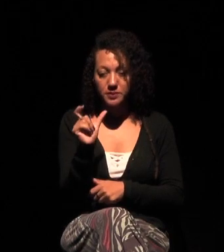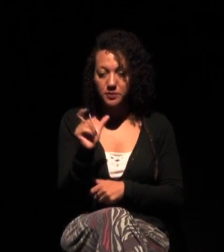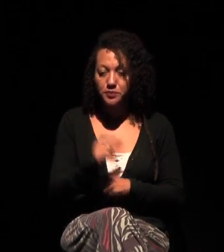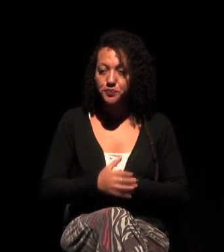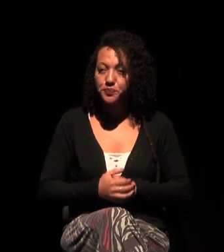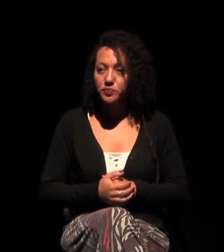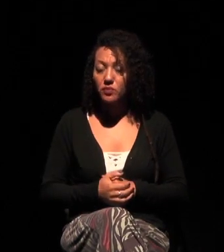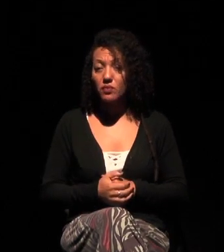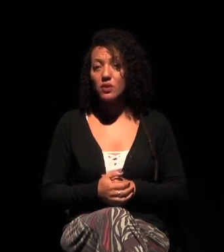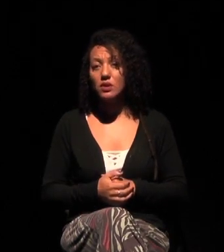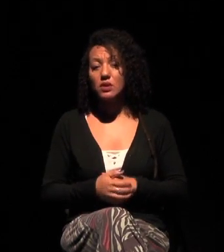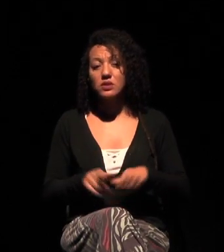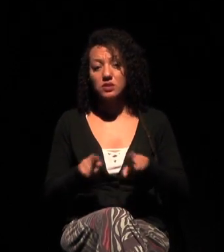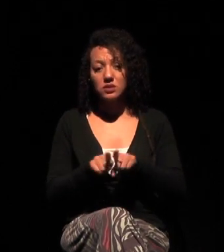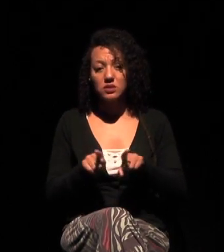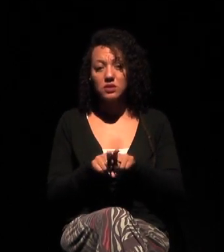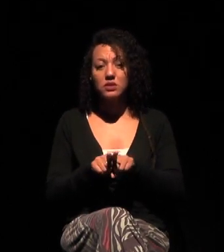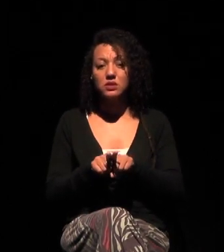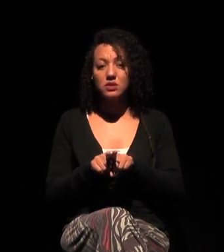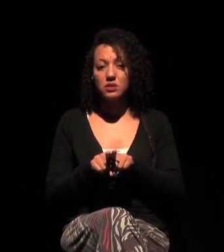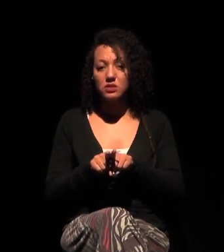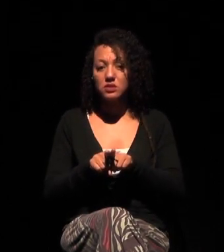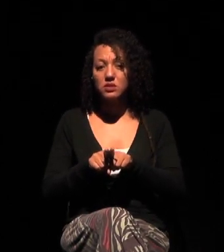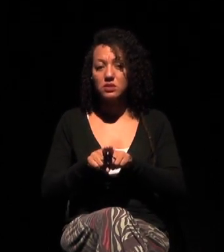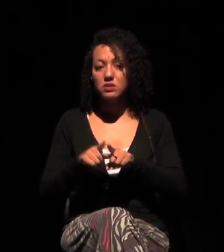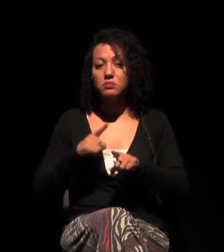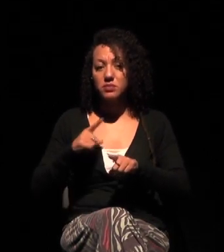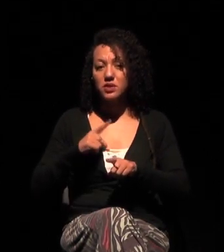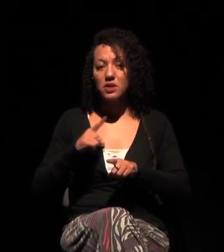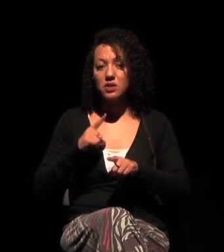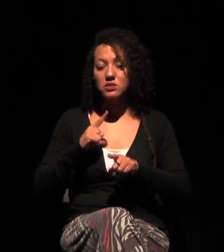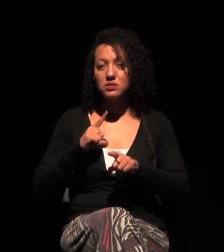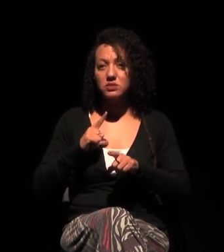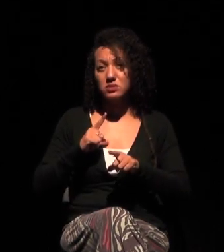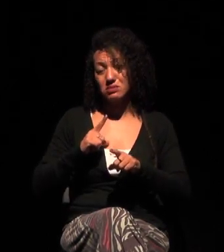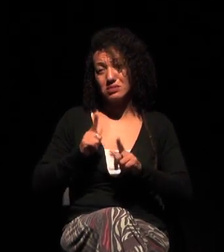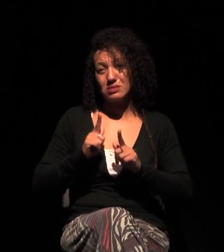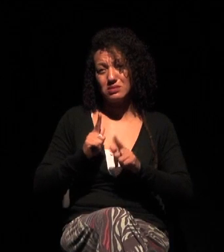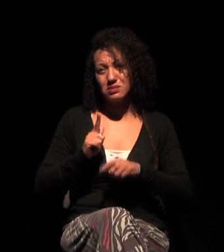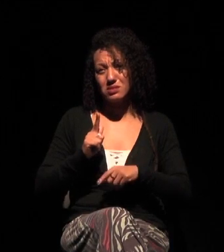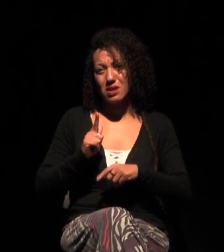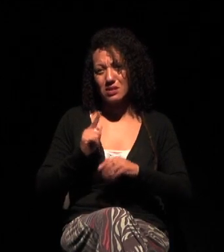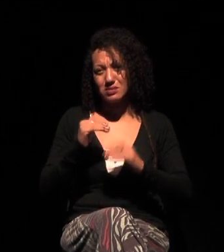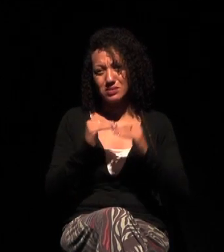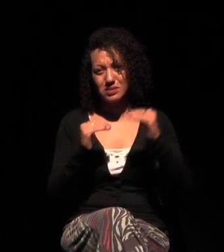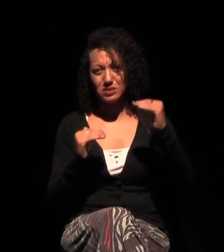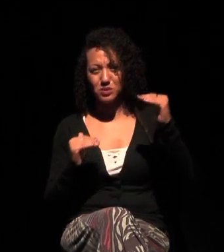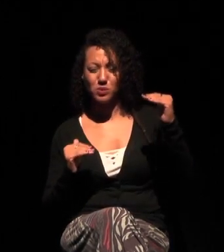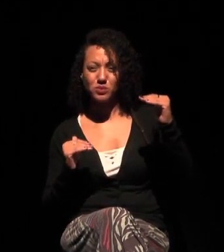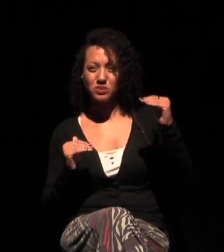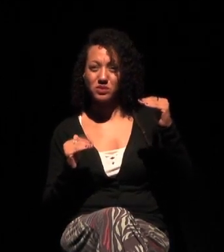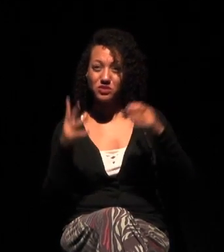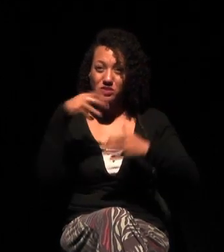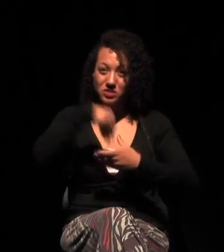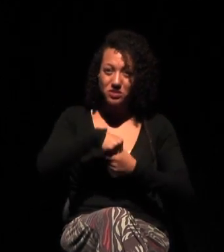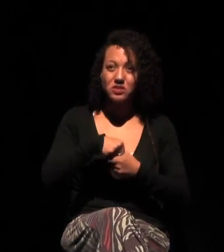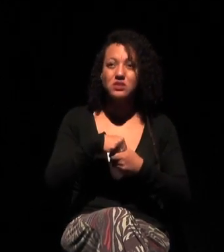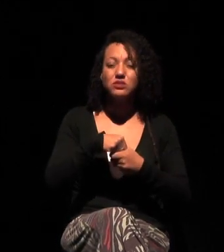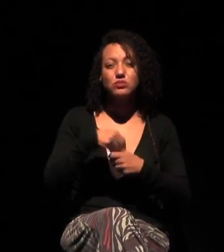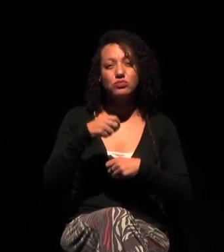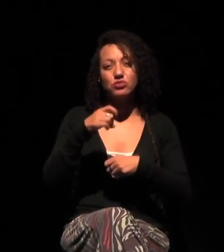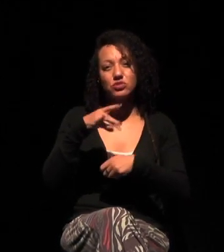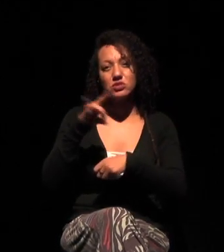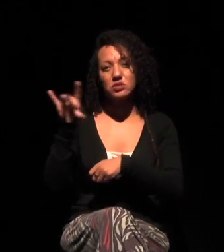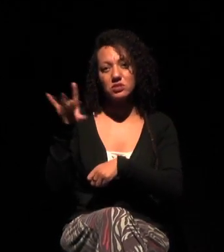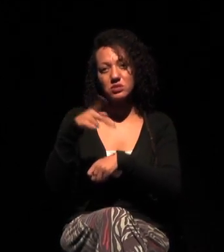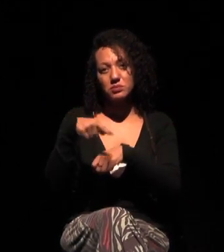está em gravado profundamente não estão para desagravar as desigualdades internas aos países portanto